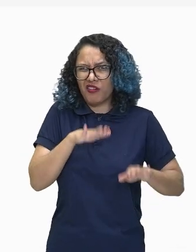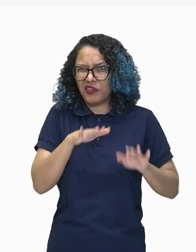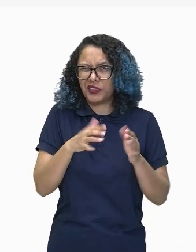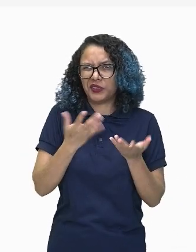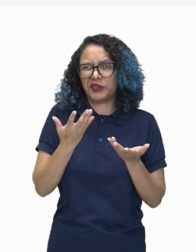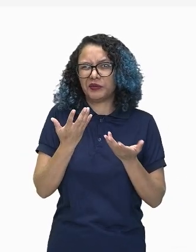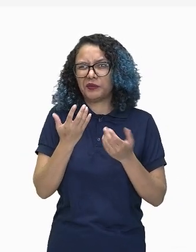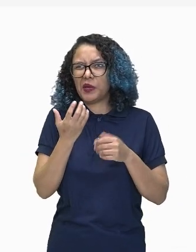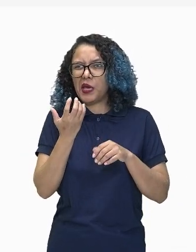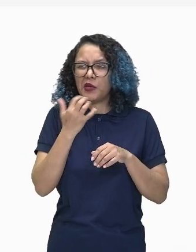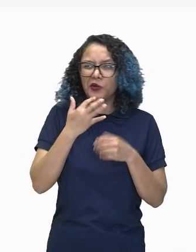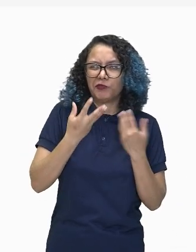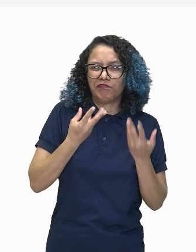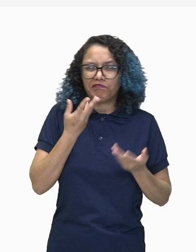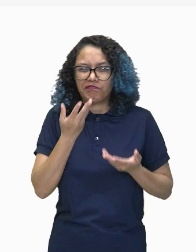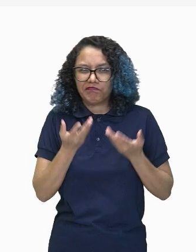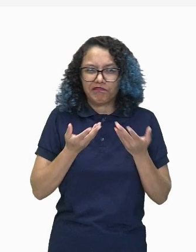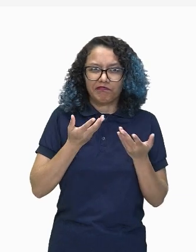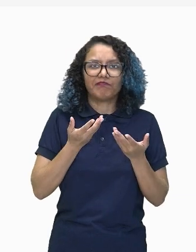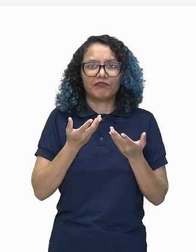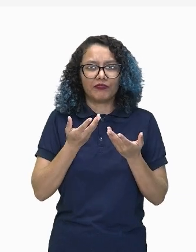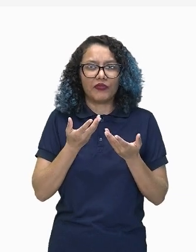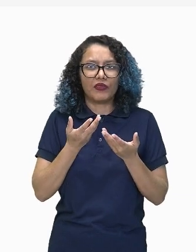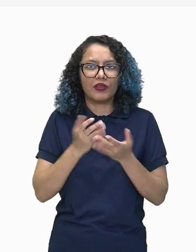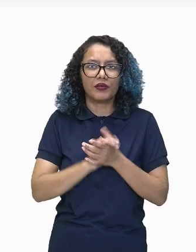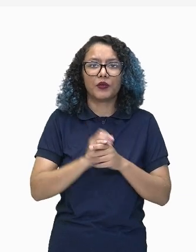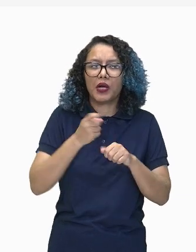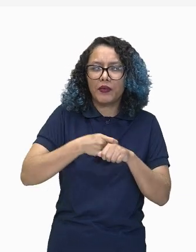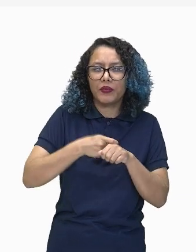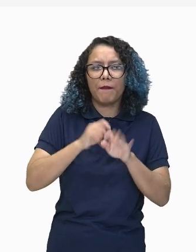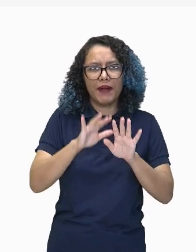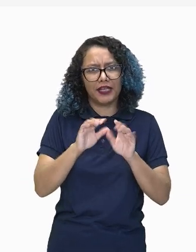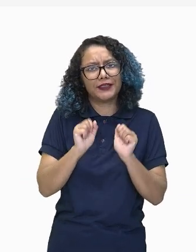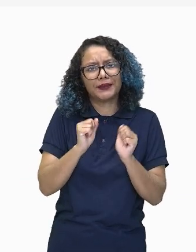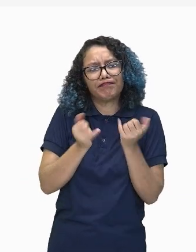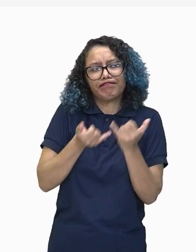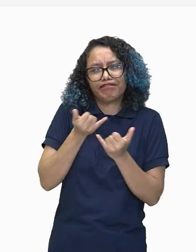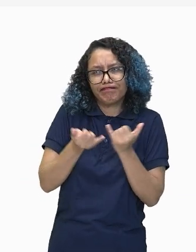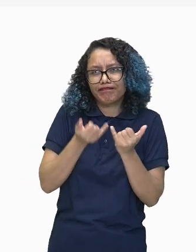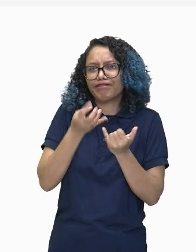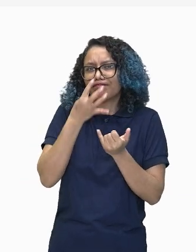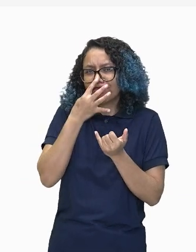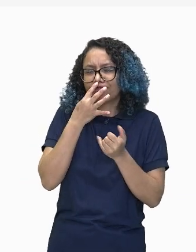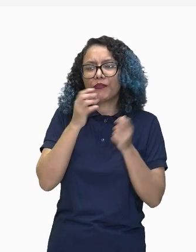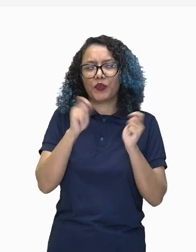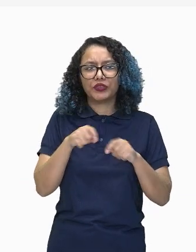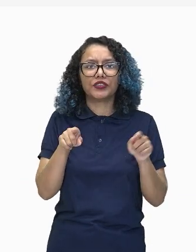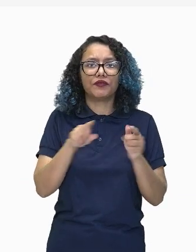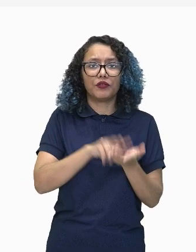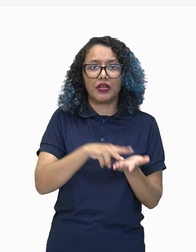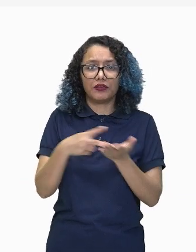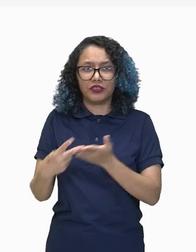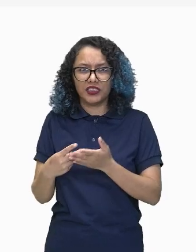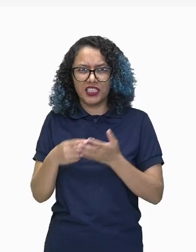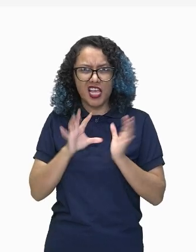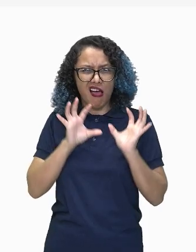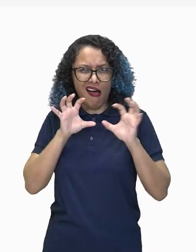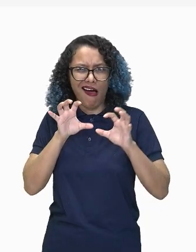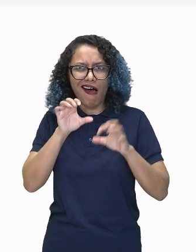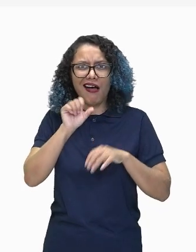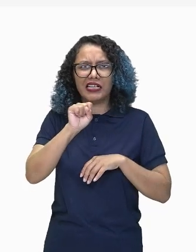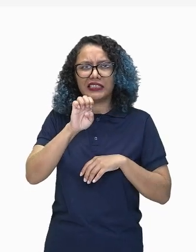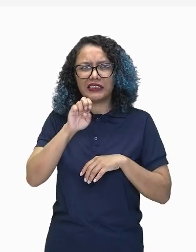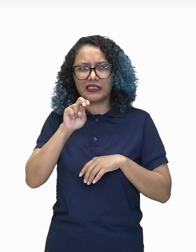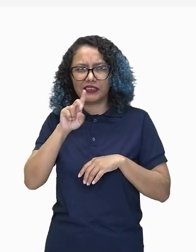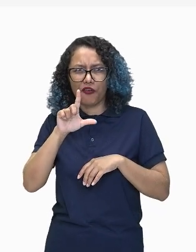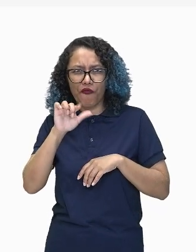forma divertida ou impressionante. Savage, literalmente, poderia ser traduzido por selvagem. Você poderia se perguntar, professor,